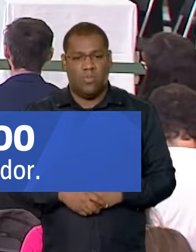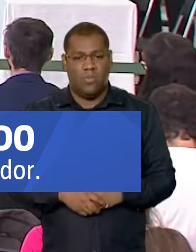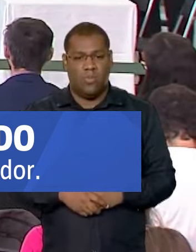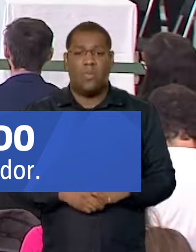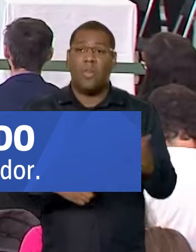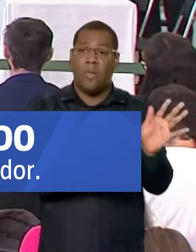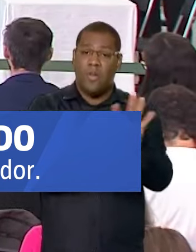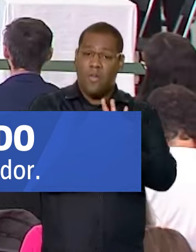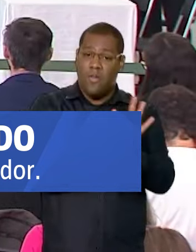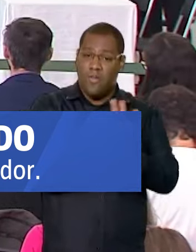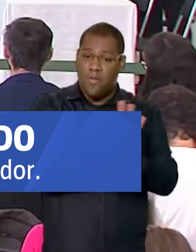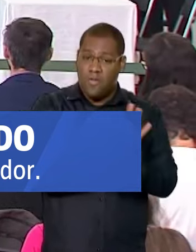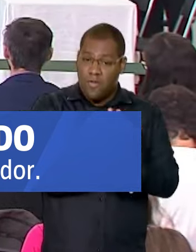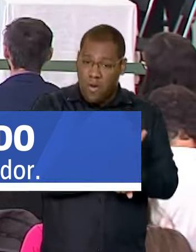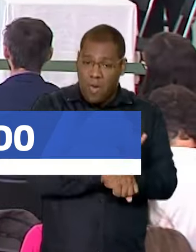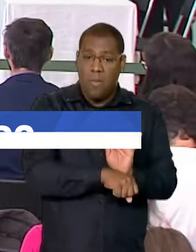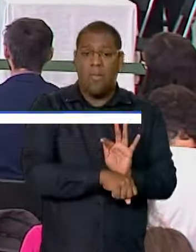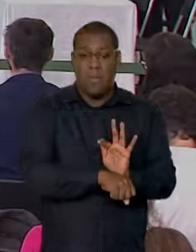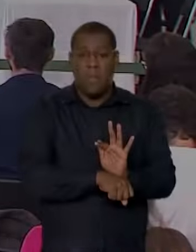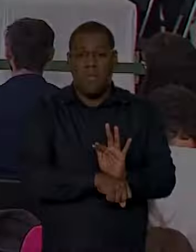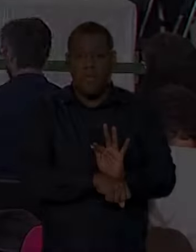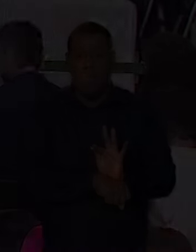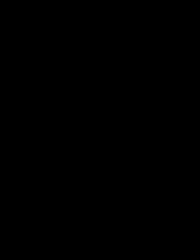formal que tá sendo discutida nesse momento